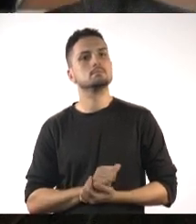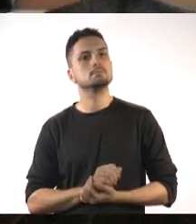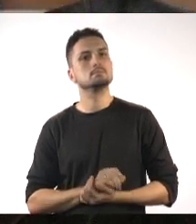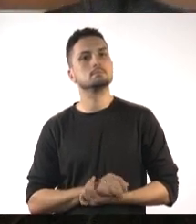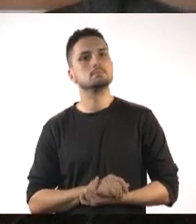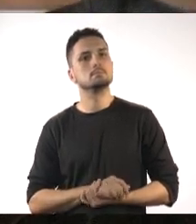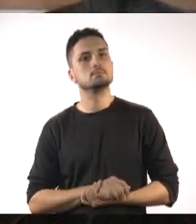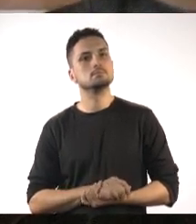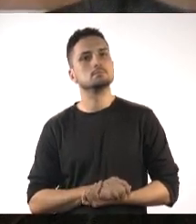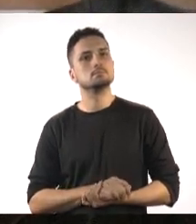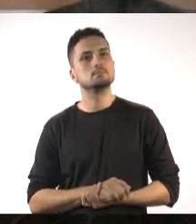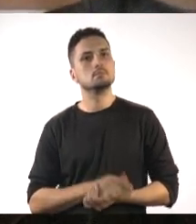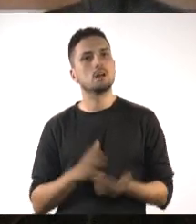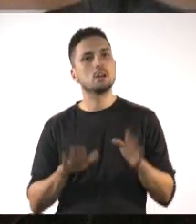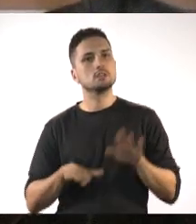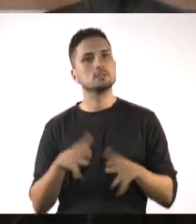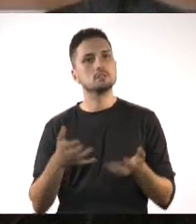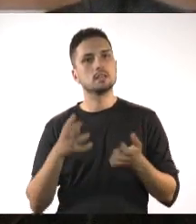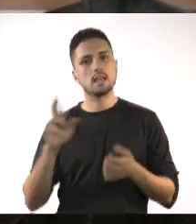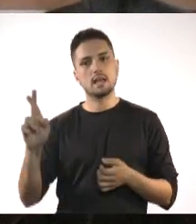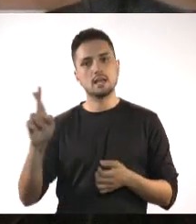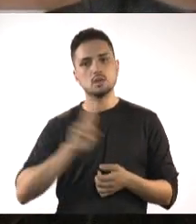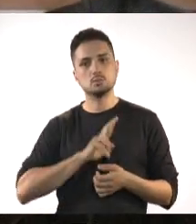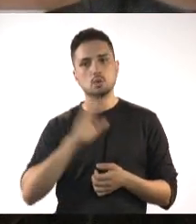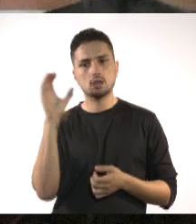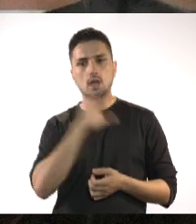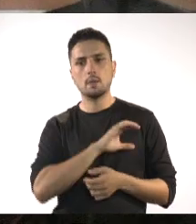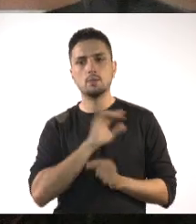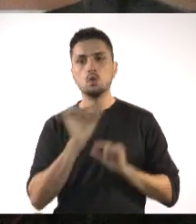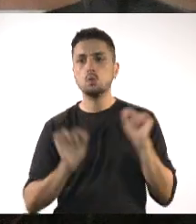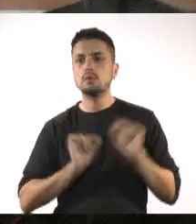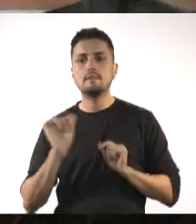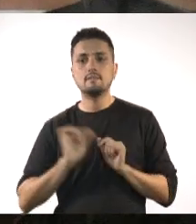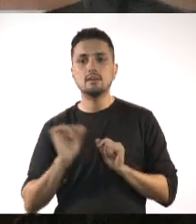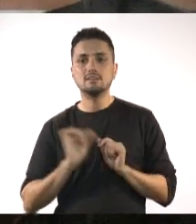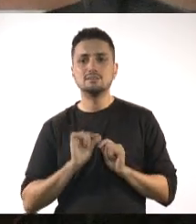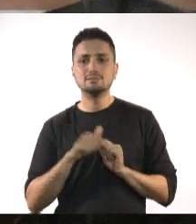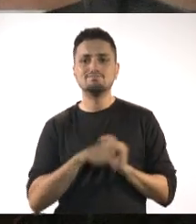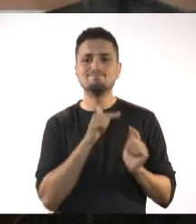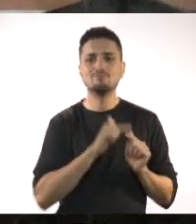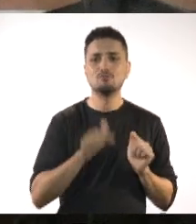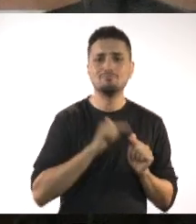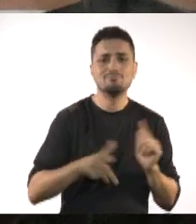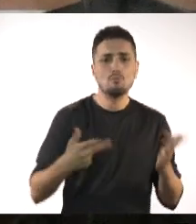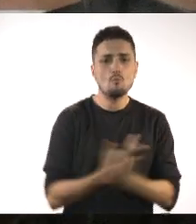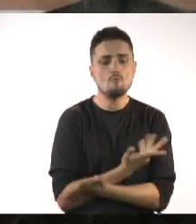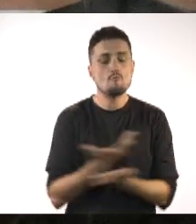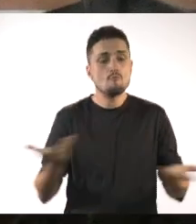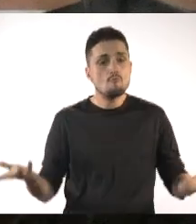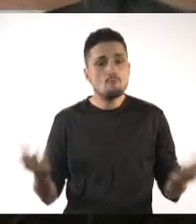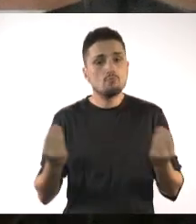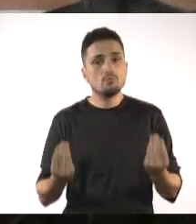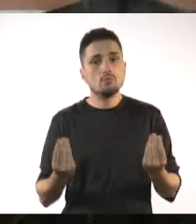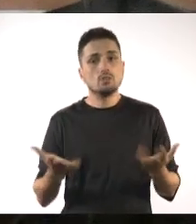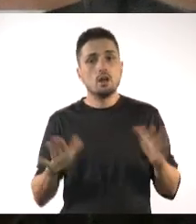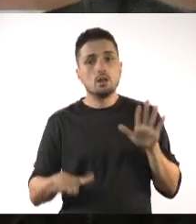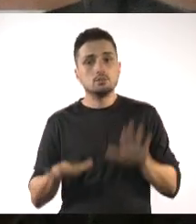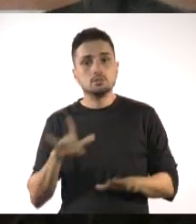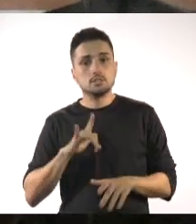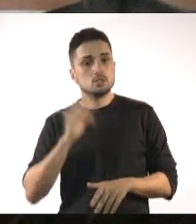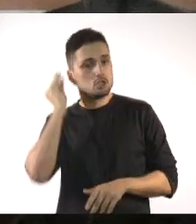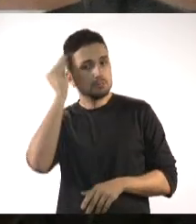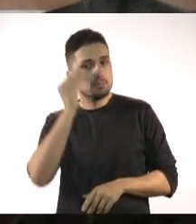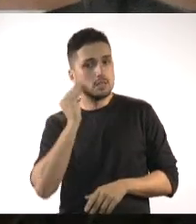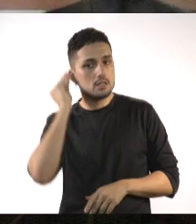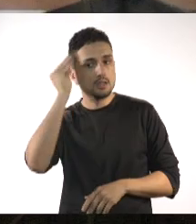querem respostas prontas, o que fazer em uma determinada situação, e às vezes a grande